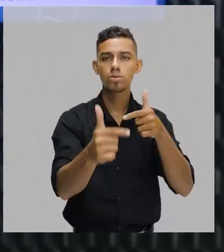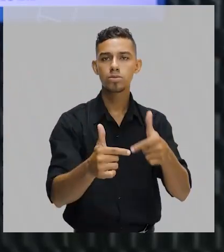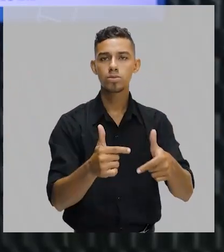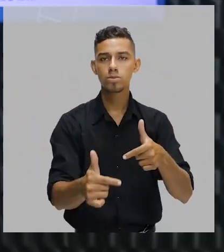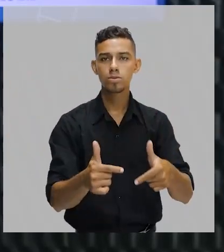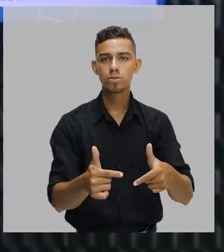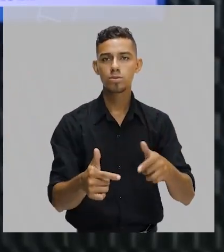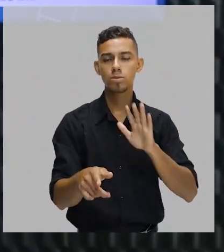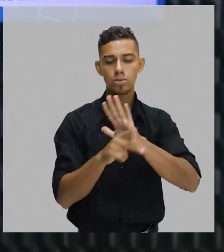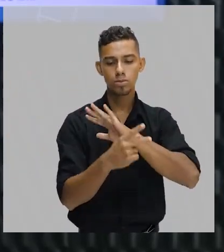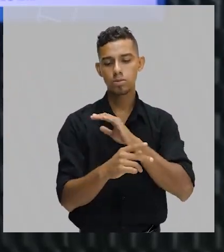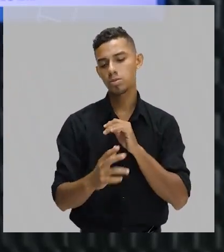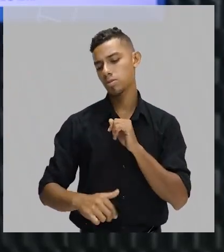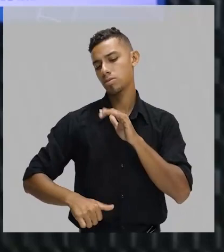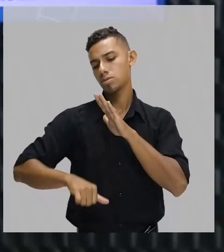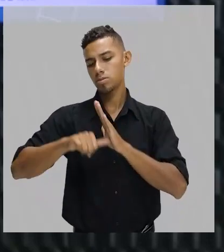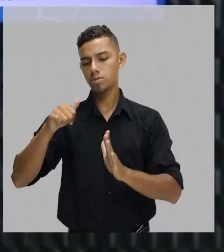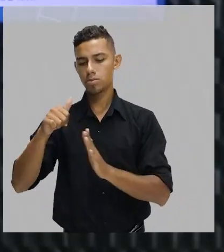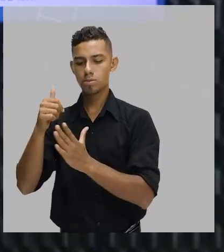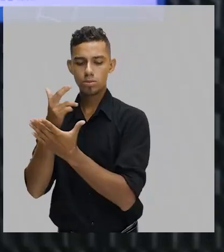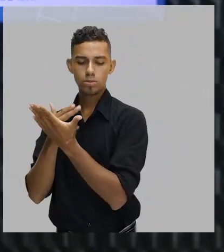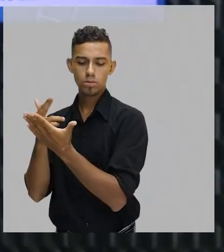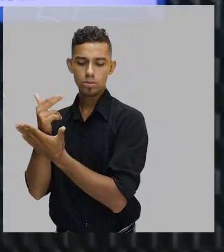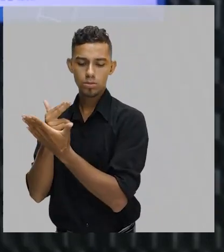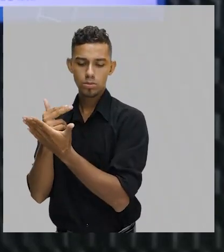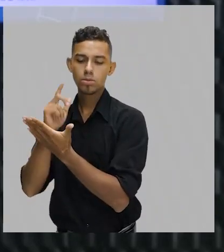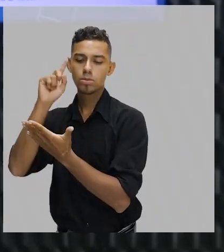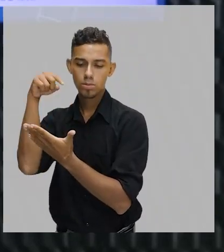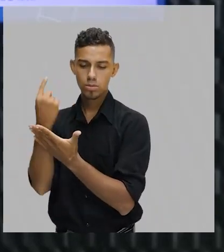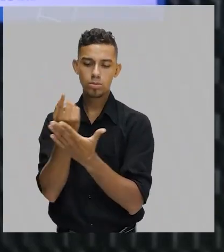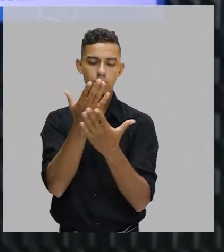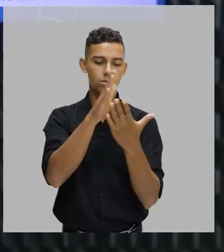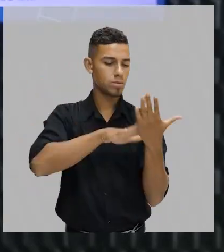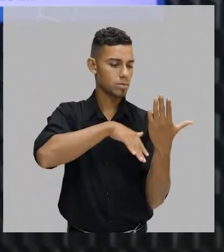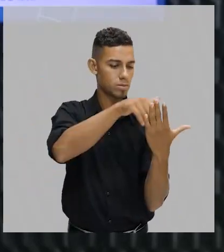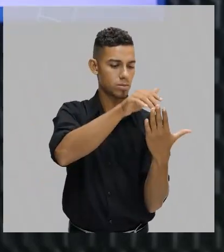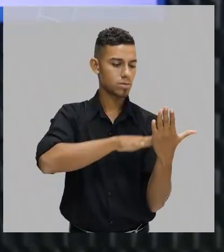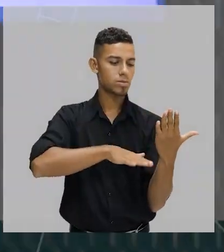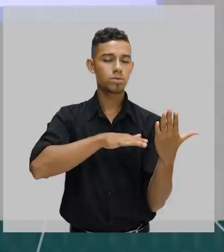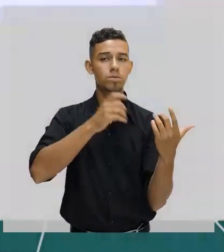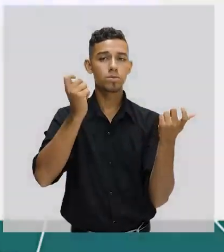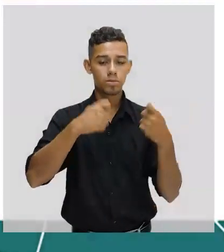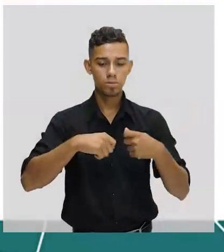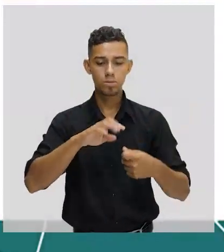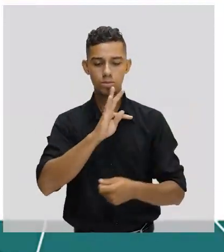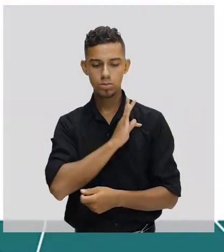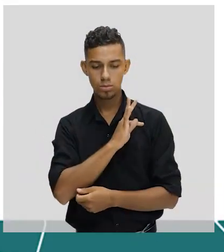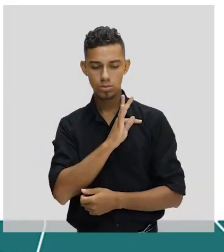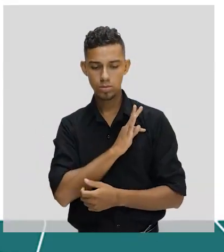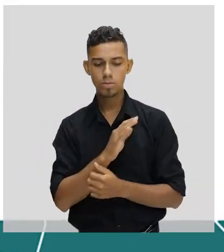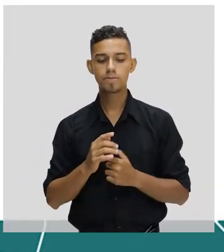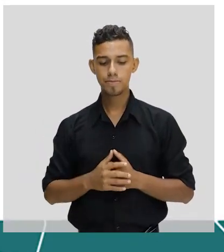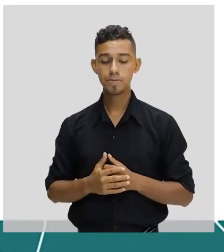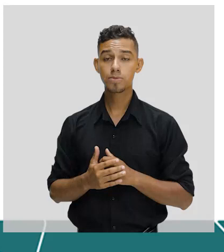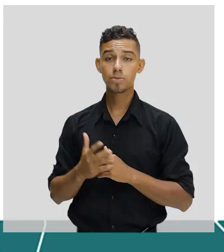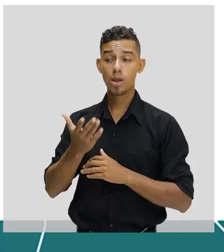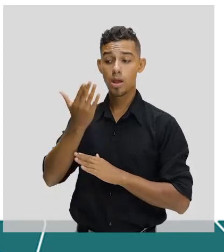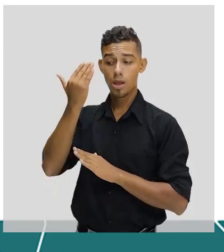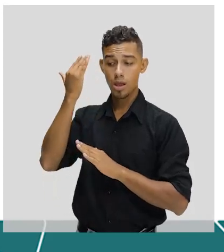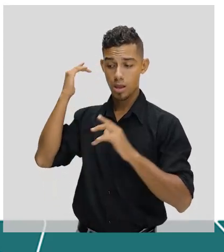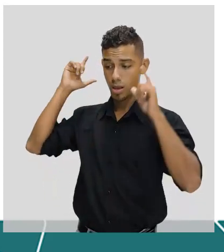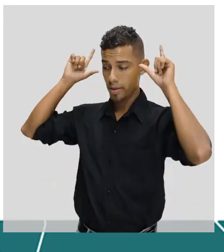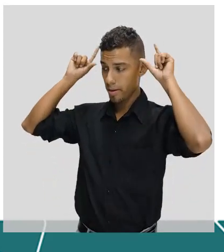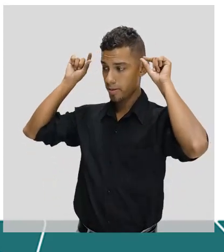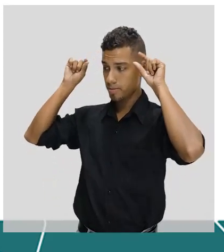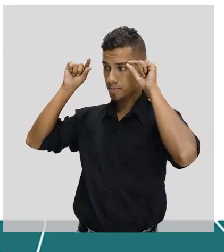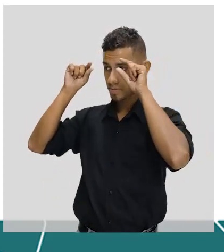Eu desenho primeiro para depois pintar por cima, que é uma outra técnica, uma outra manifestação artística. Na Grécia Antiga,